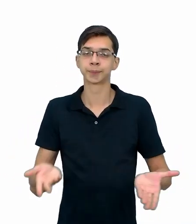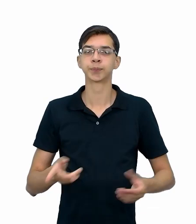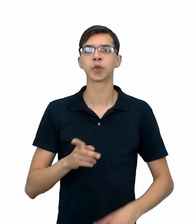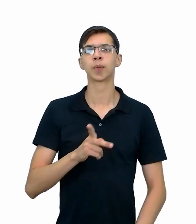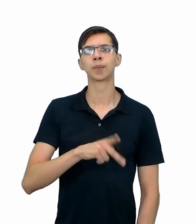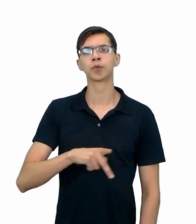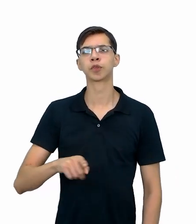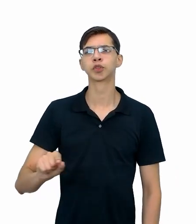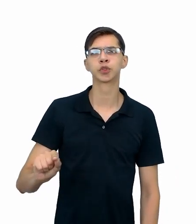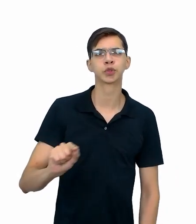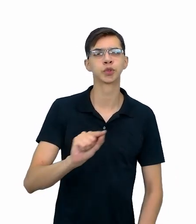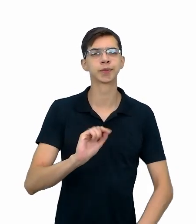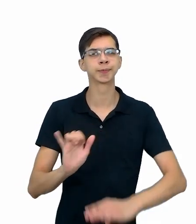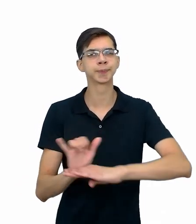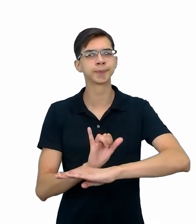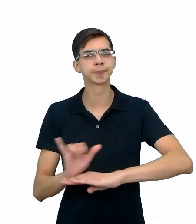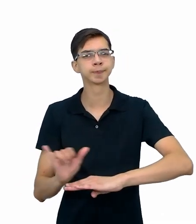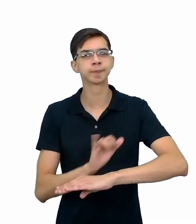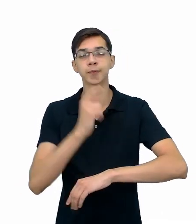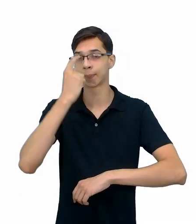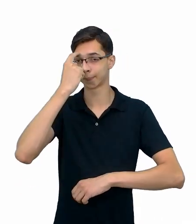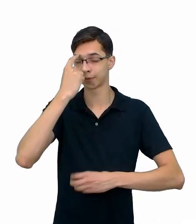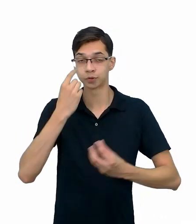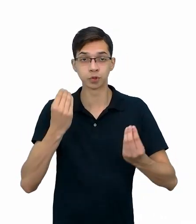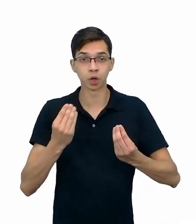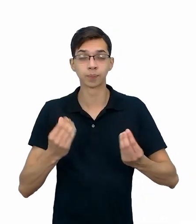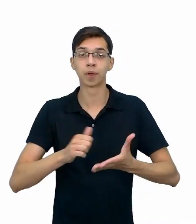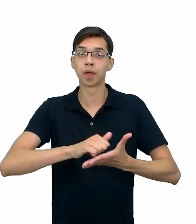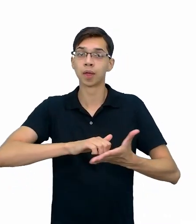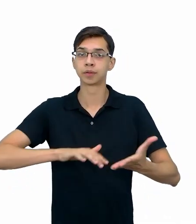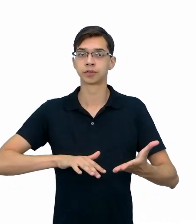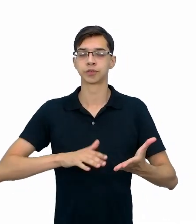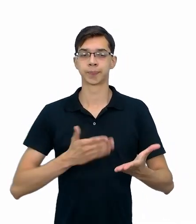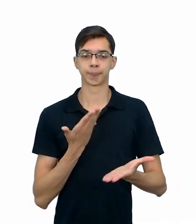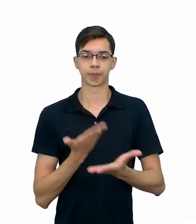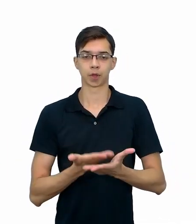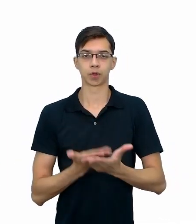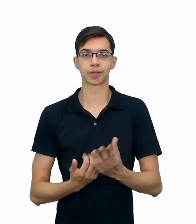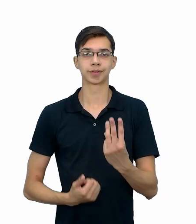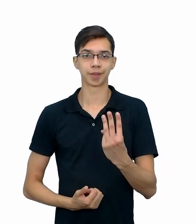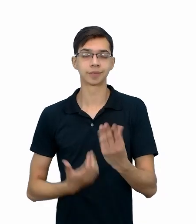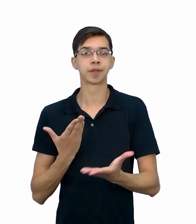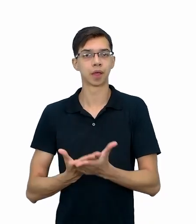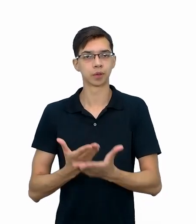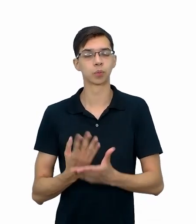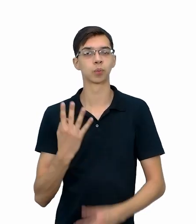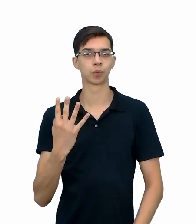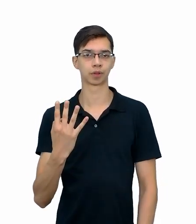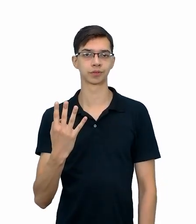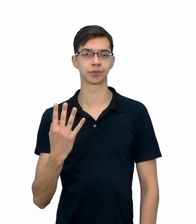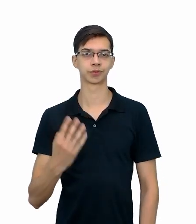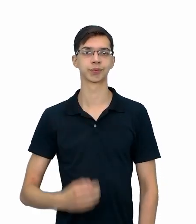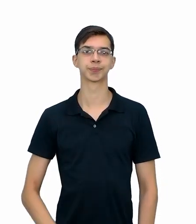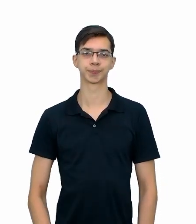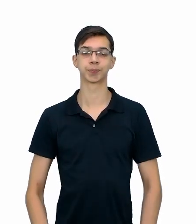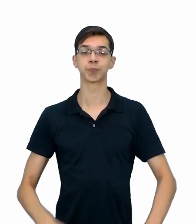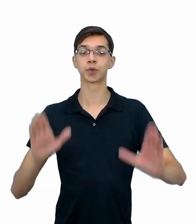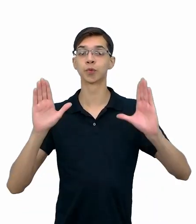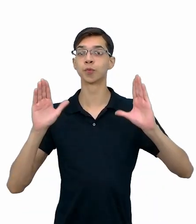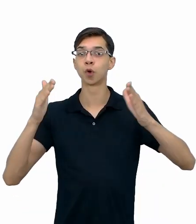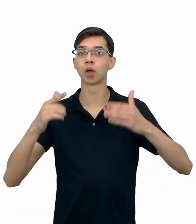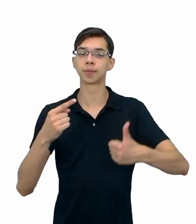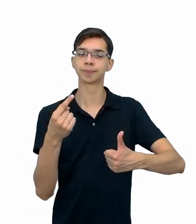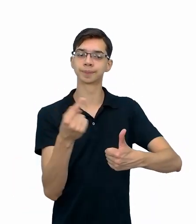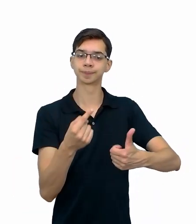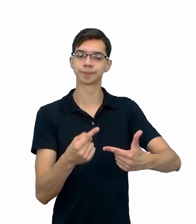poder pensar no desenvolvimento das atividades das aulas 3 e 4, né, focando aí, então, nesses eixos para o